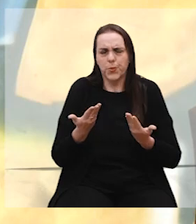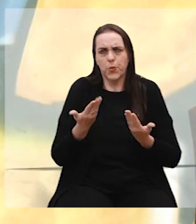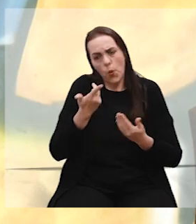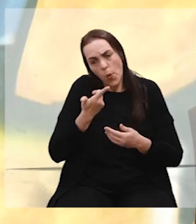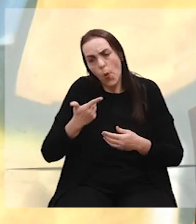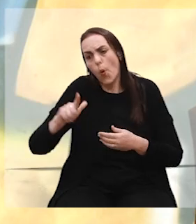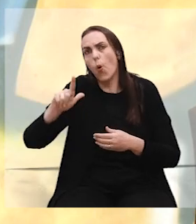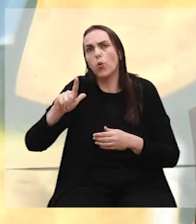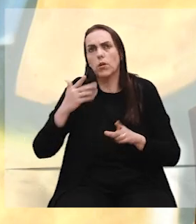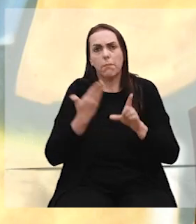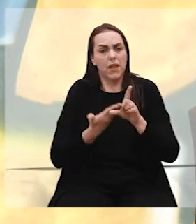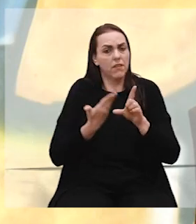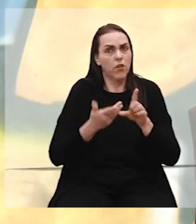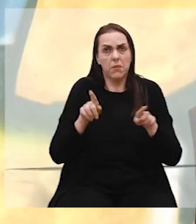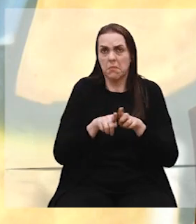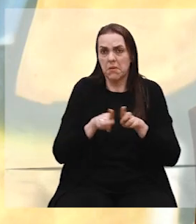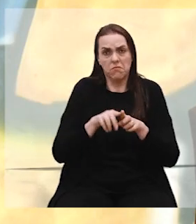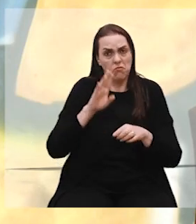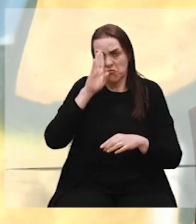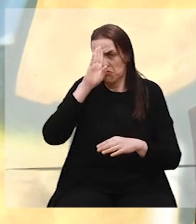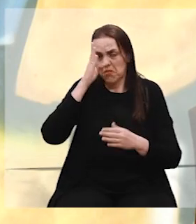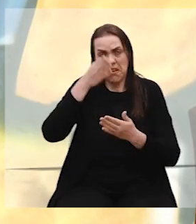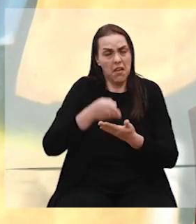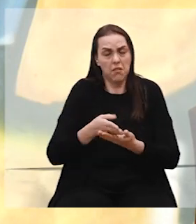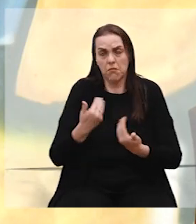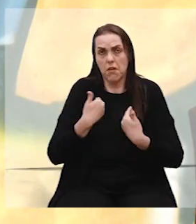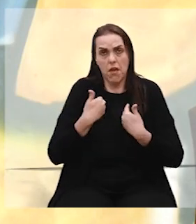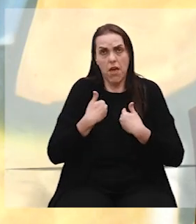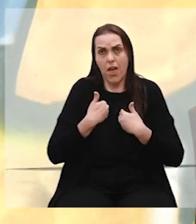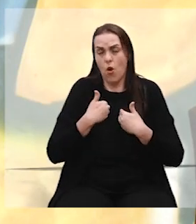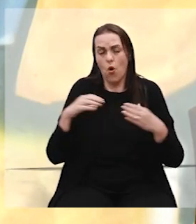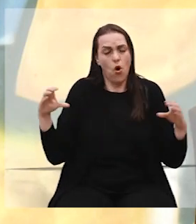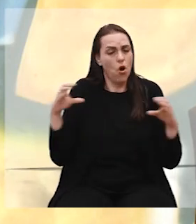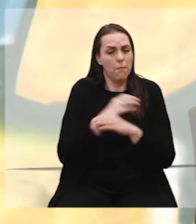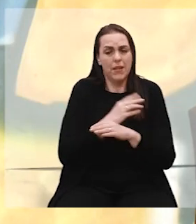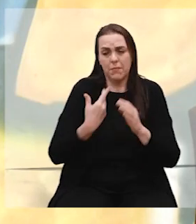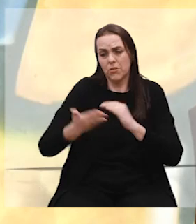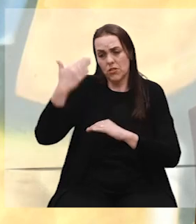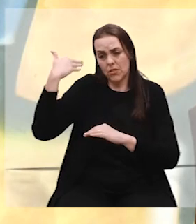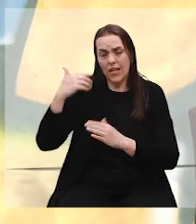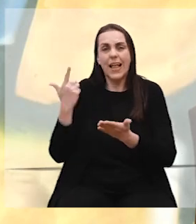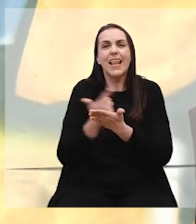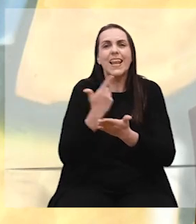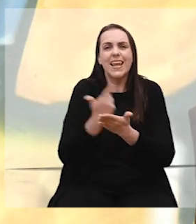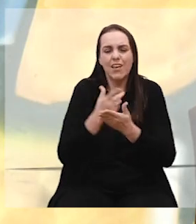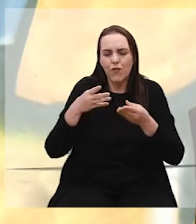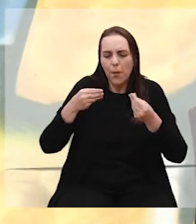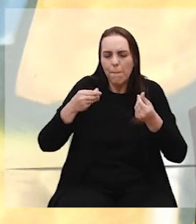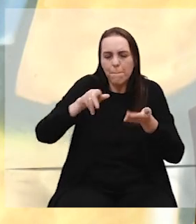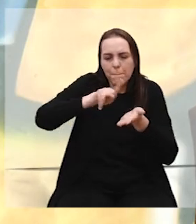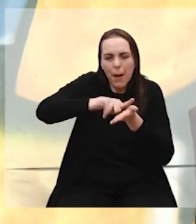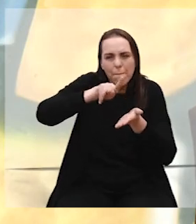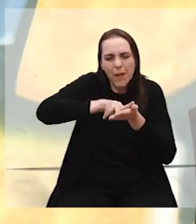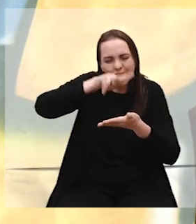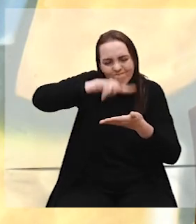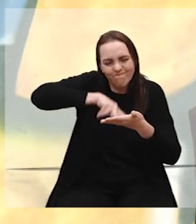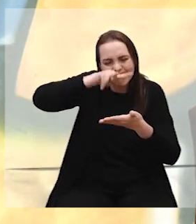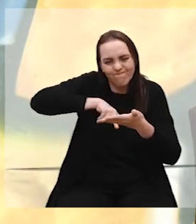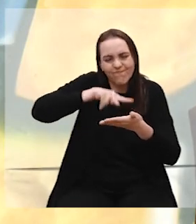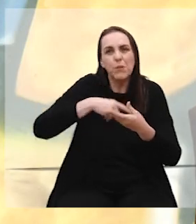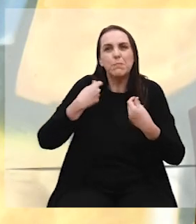imensamente essas outras plataformas direto. Eu sou, apesar de ser totalmente analógico,